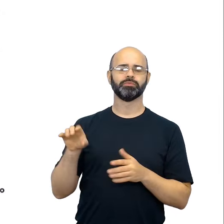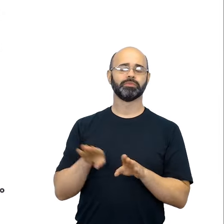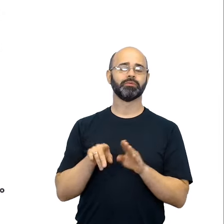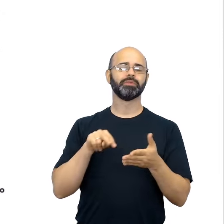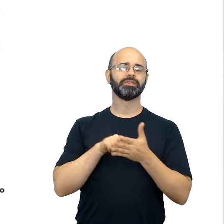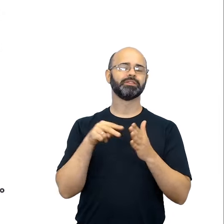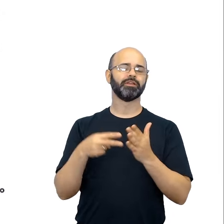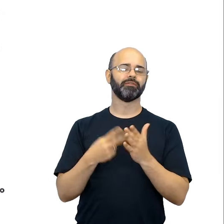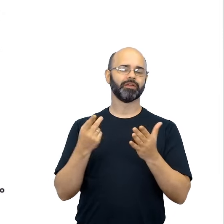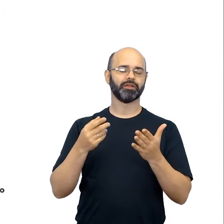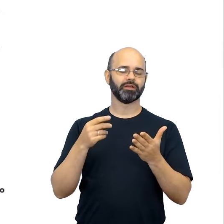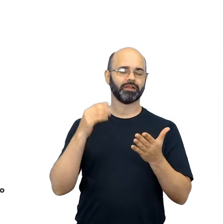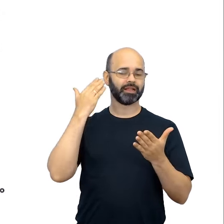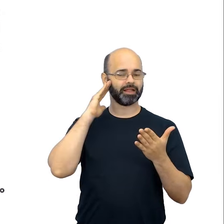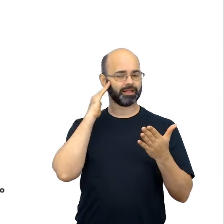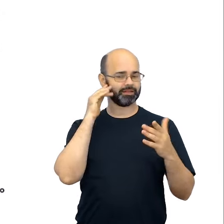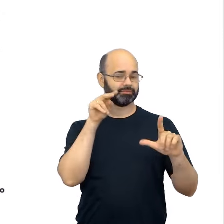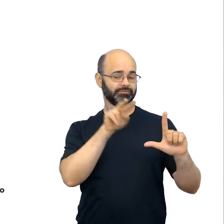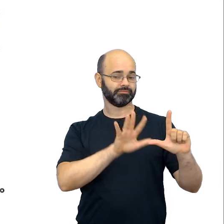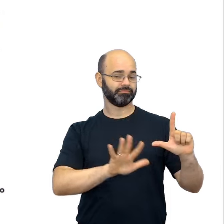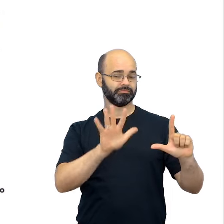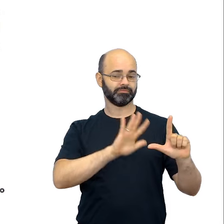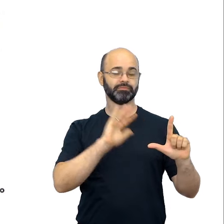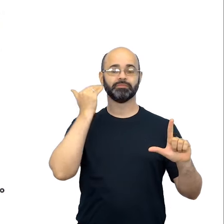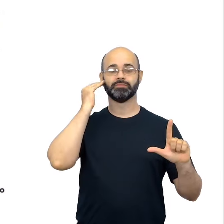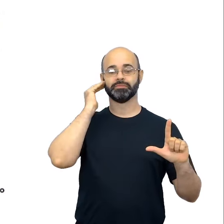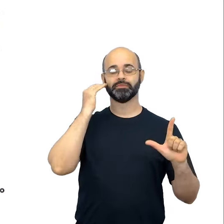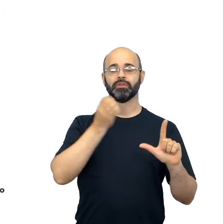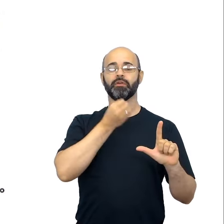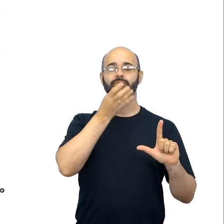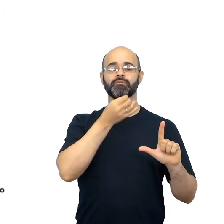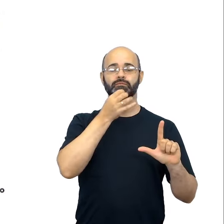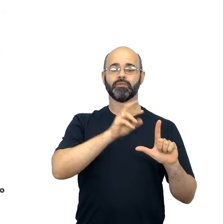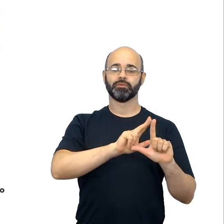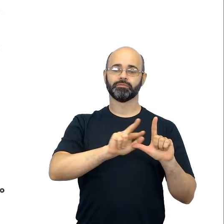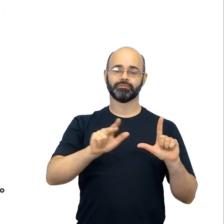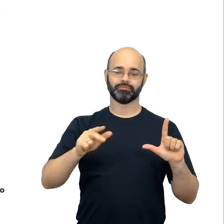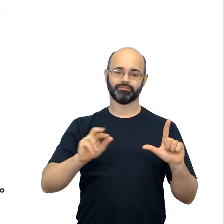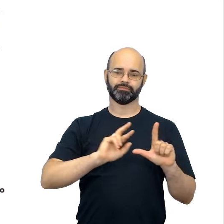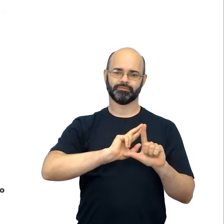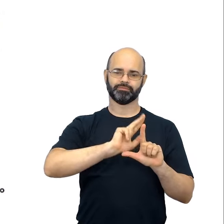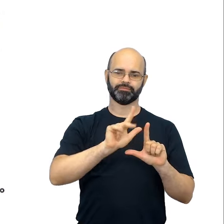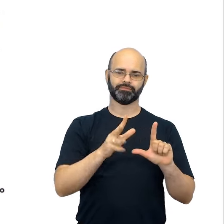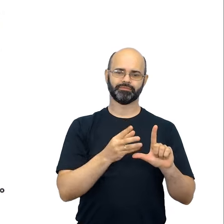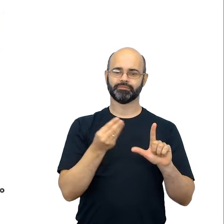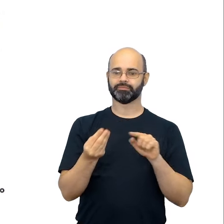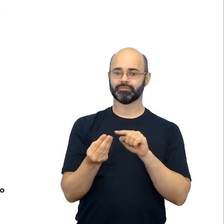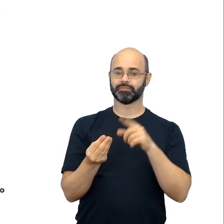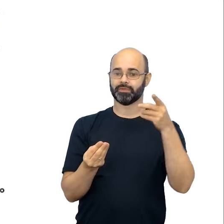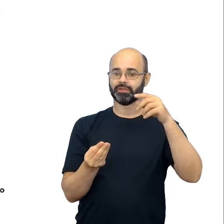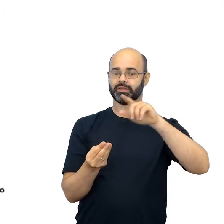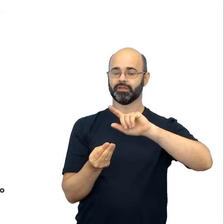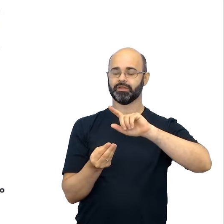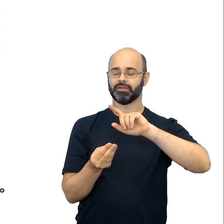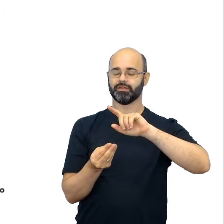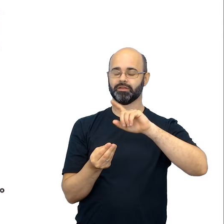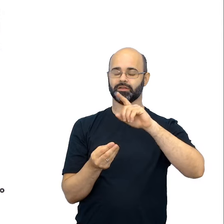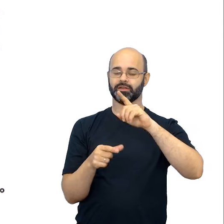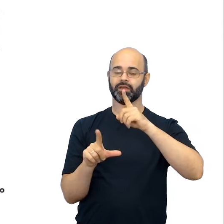né, diferentes significados de todas essas informações, de todos os elementos que integram esses gráficos.